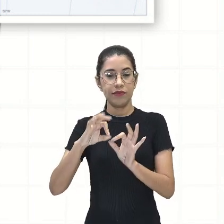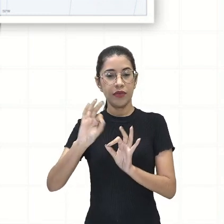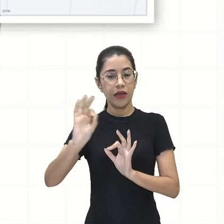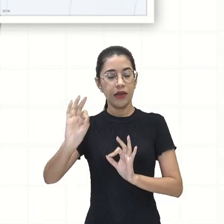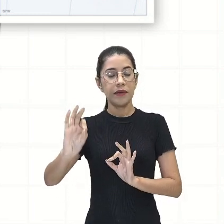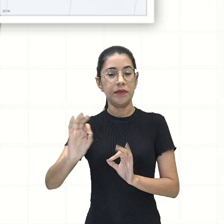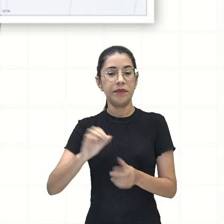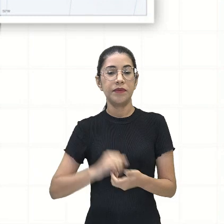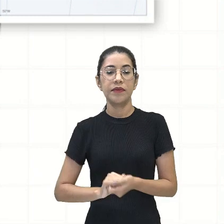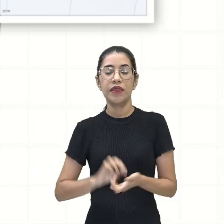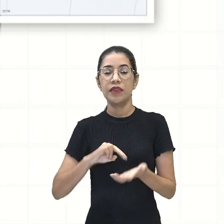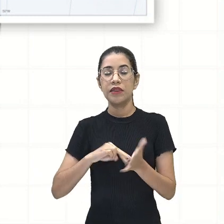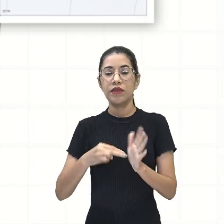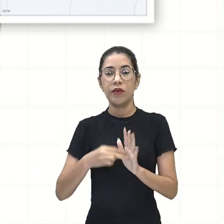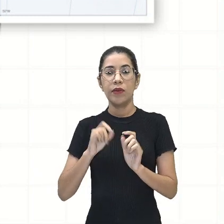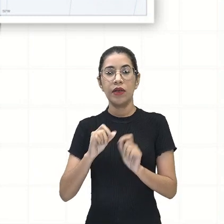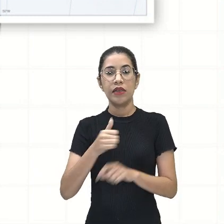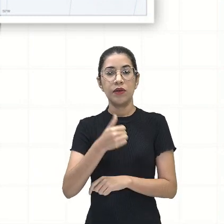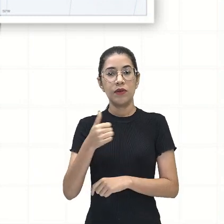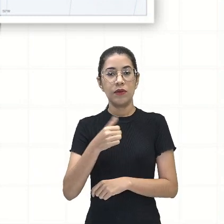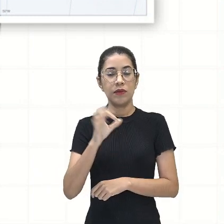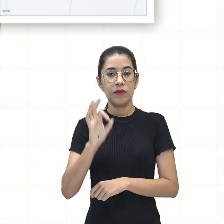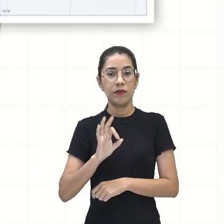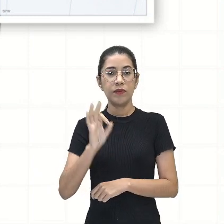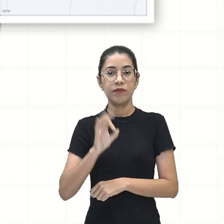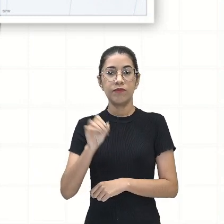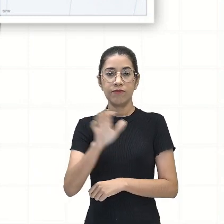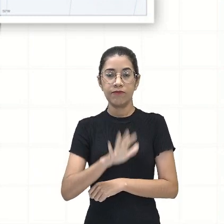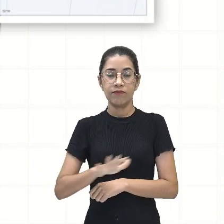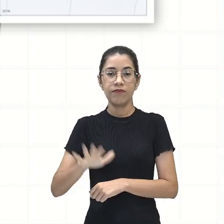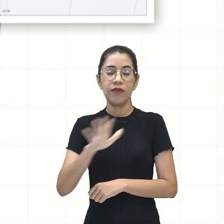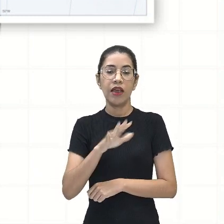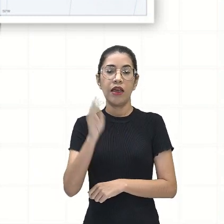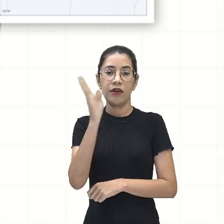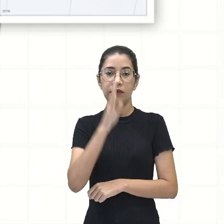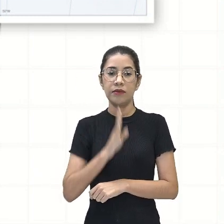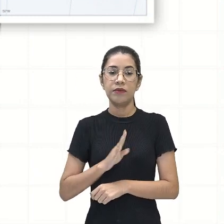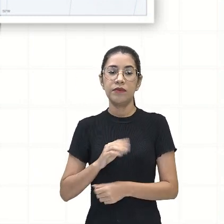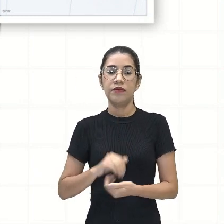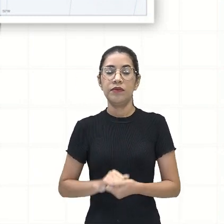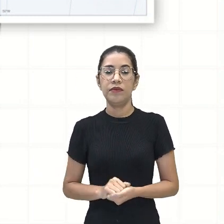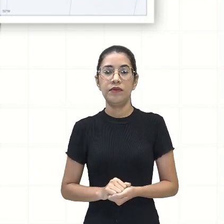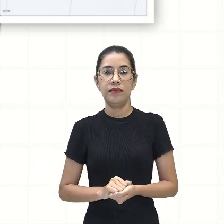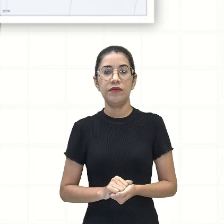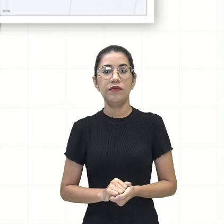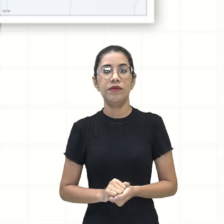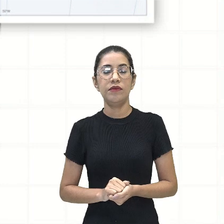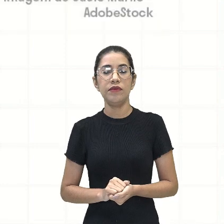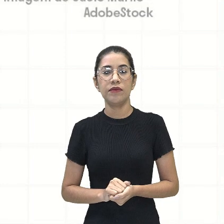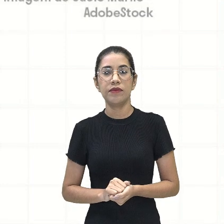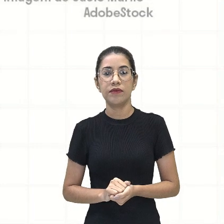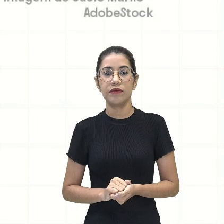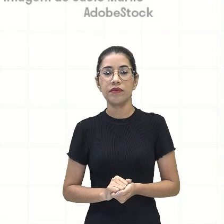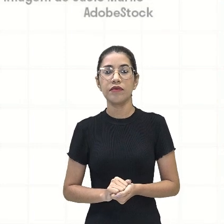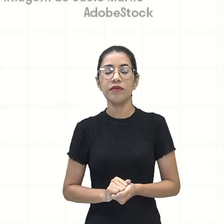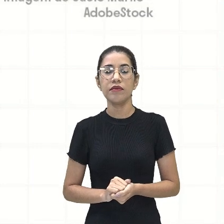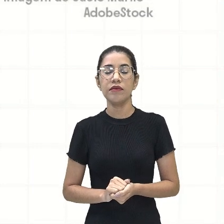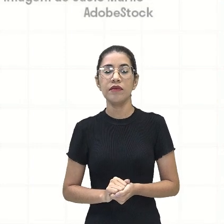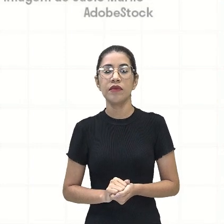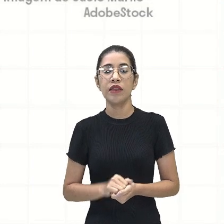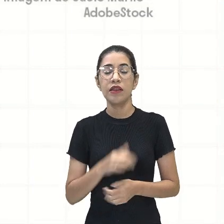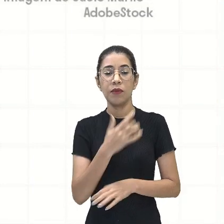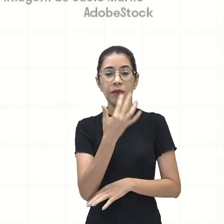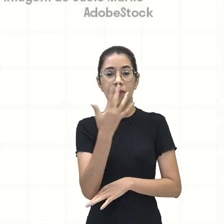ou seja, que corresponde a 11% do território brasileiro. Então, ela é uma vegetação